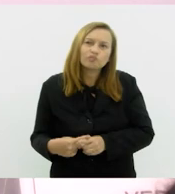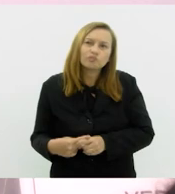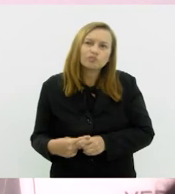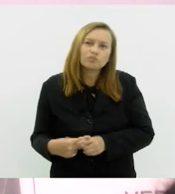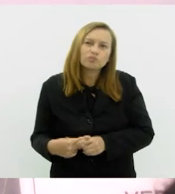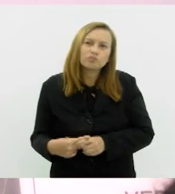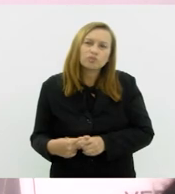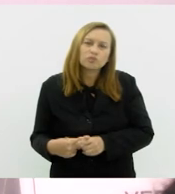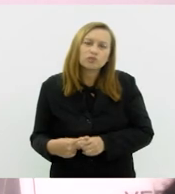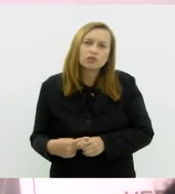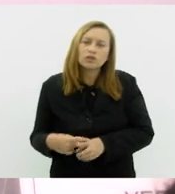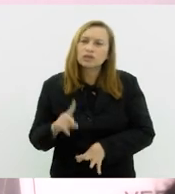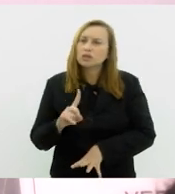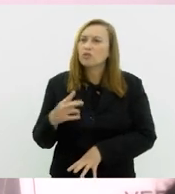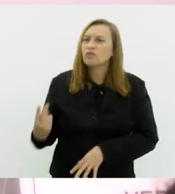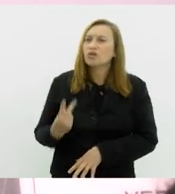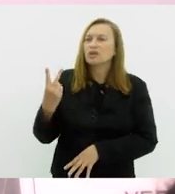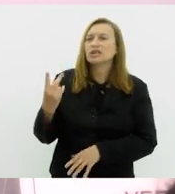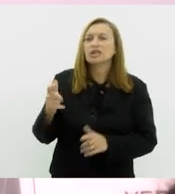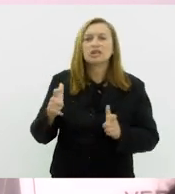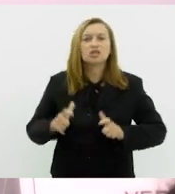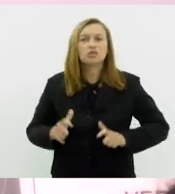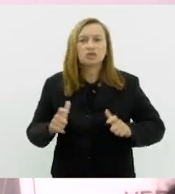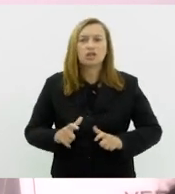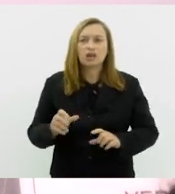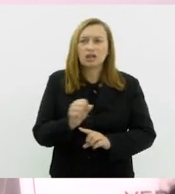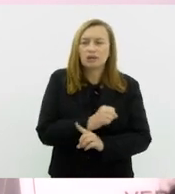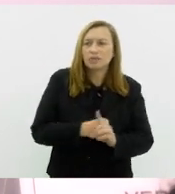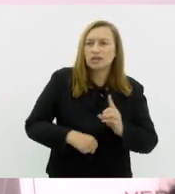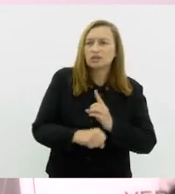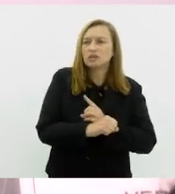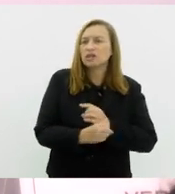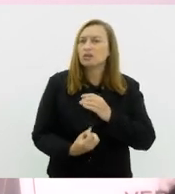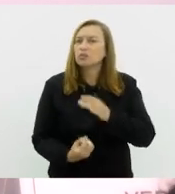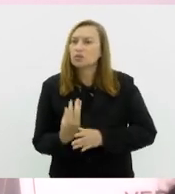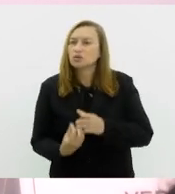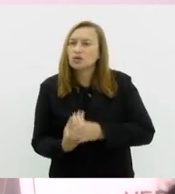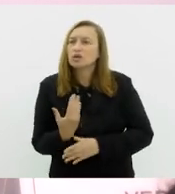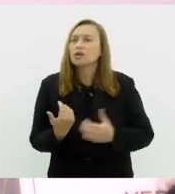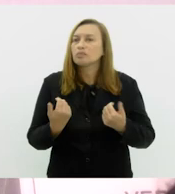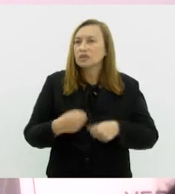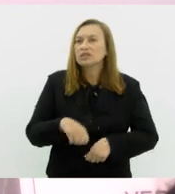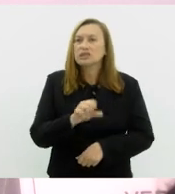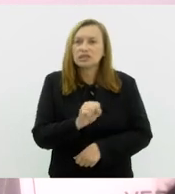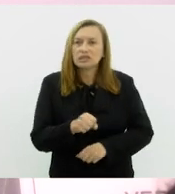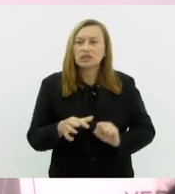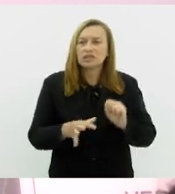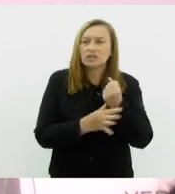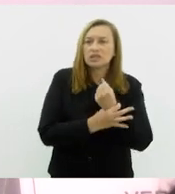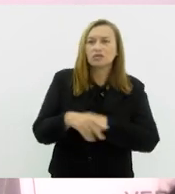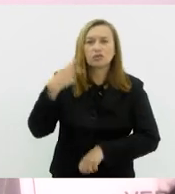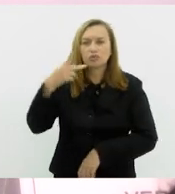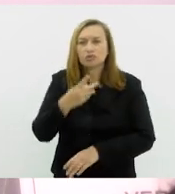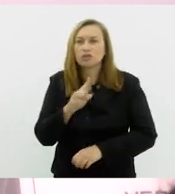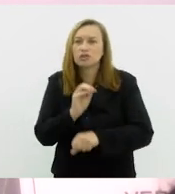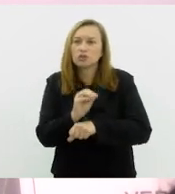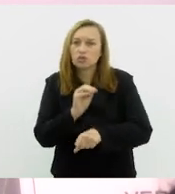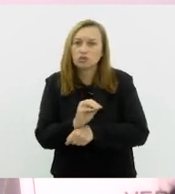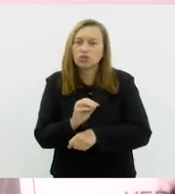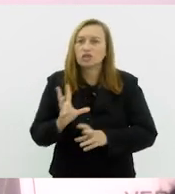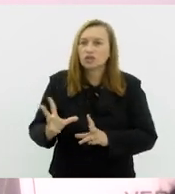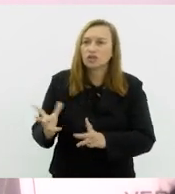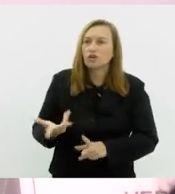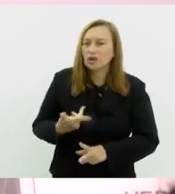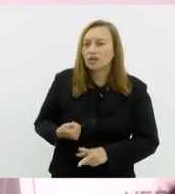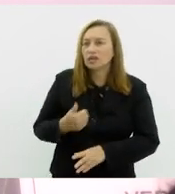por que a gente não prioriza esse lugar de que, para a sociedade se reproduzir, é preciso, sim, garantir uma política do cuidado eficiente